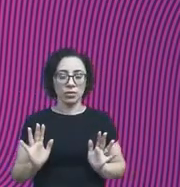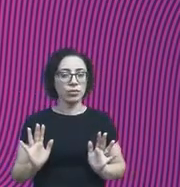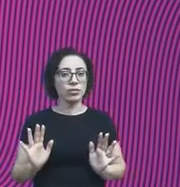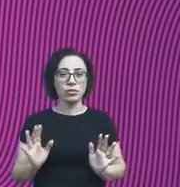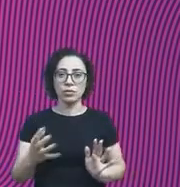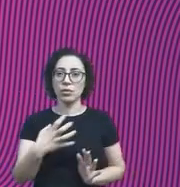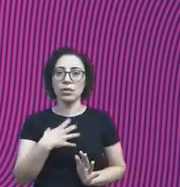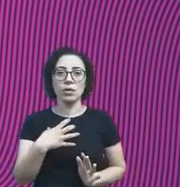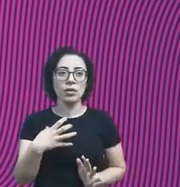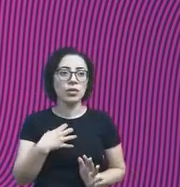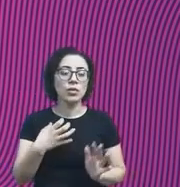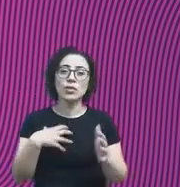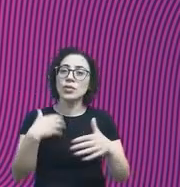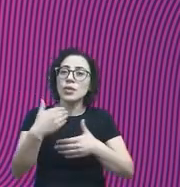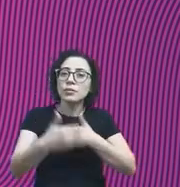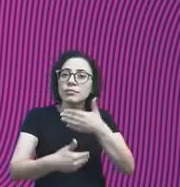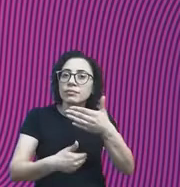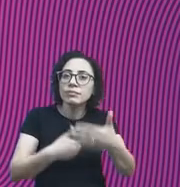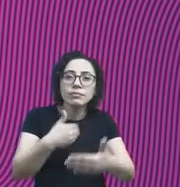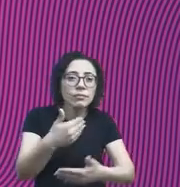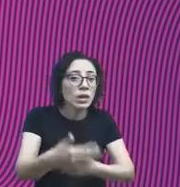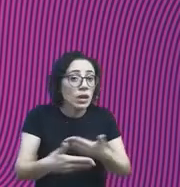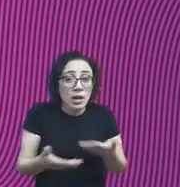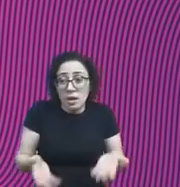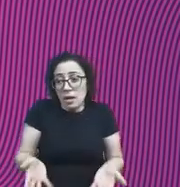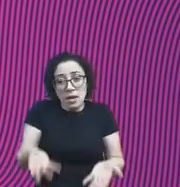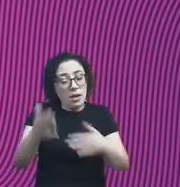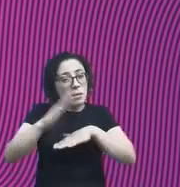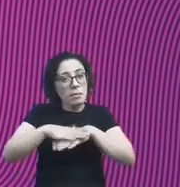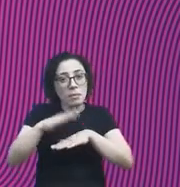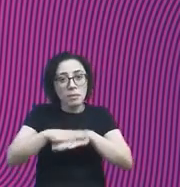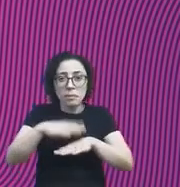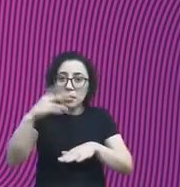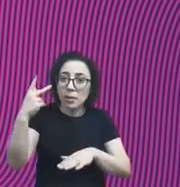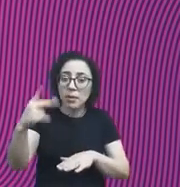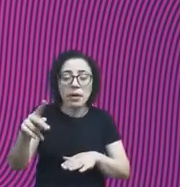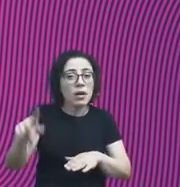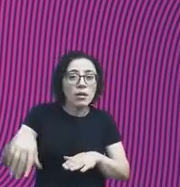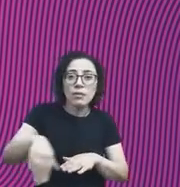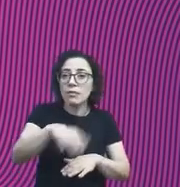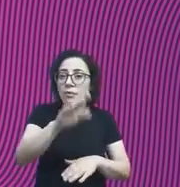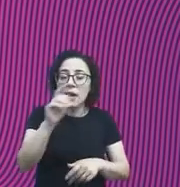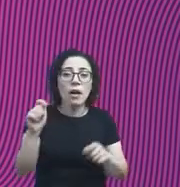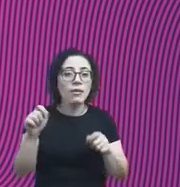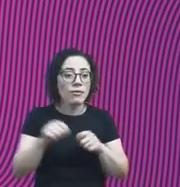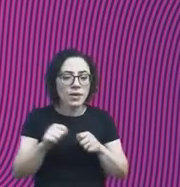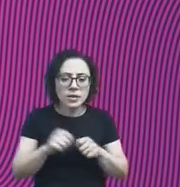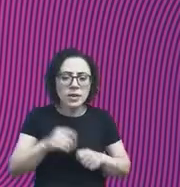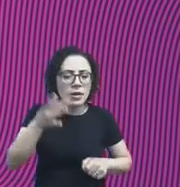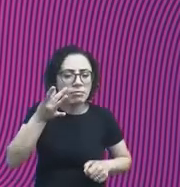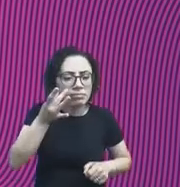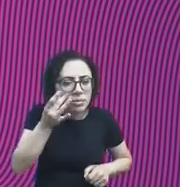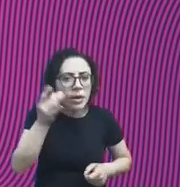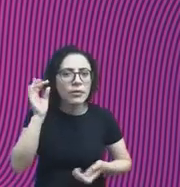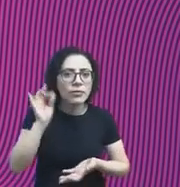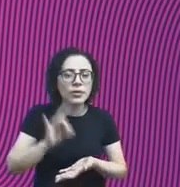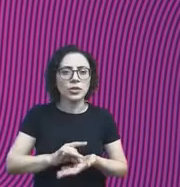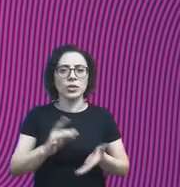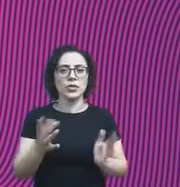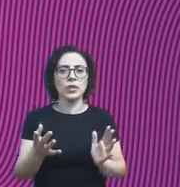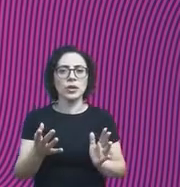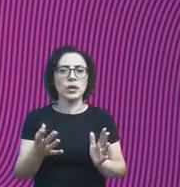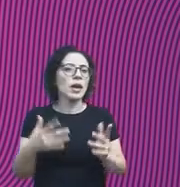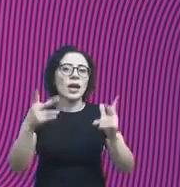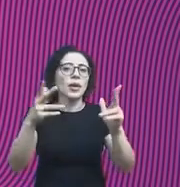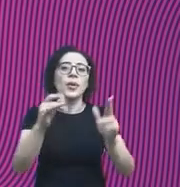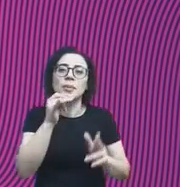inerente, ele vai aprender isso fazendo, ele vai aprender de forma também mandatória. Como é que a gente consegue declarar um imposto de renda? Uma pessoa